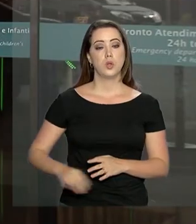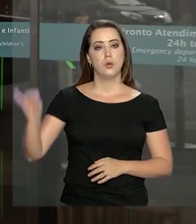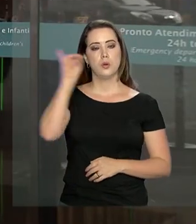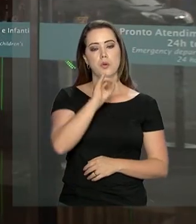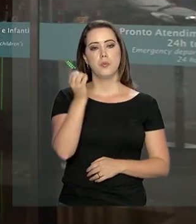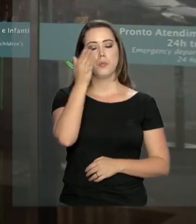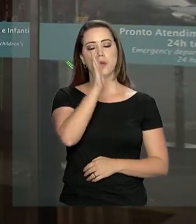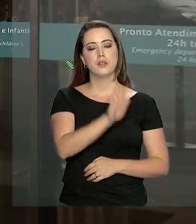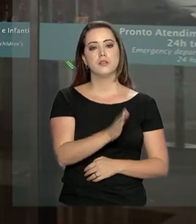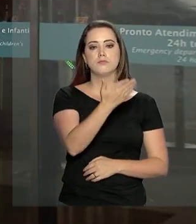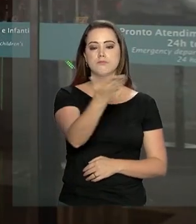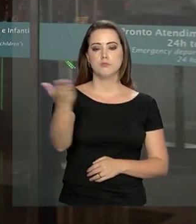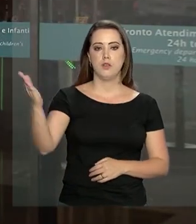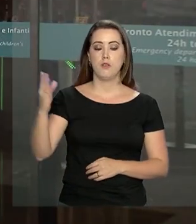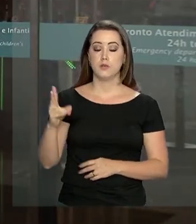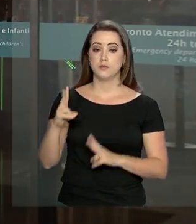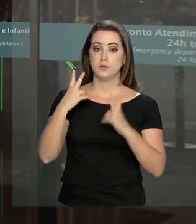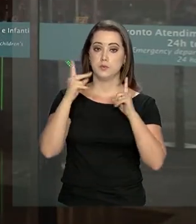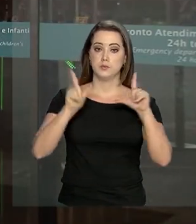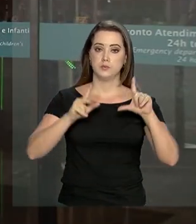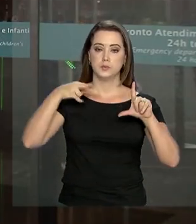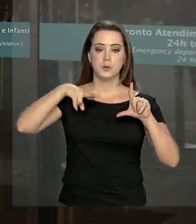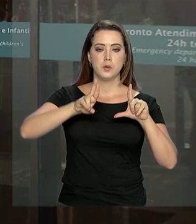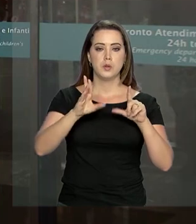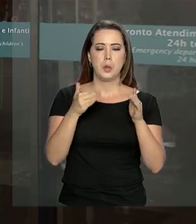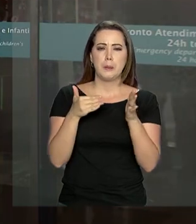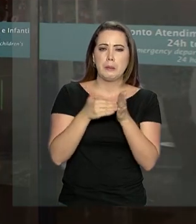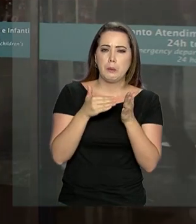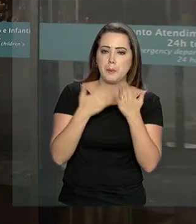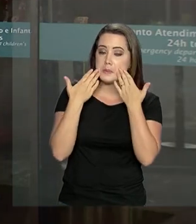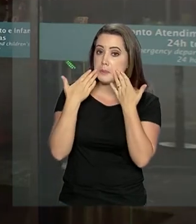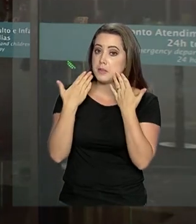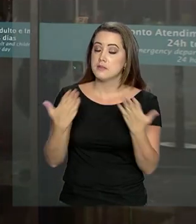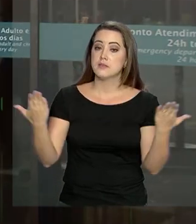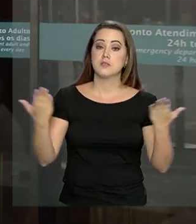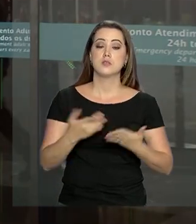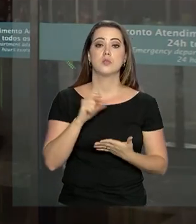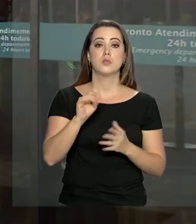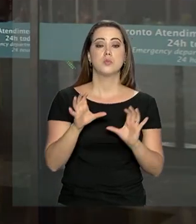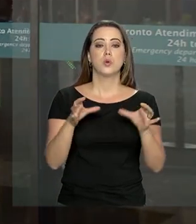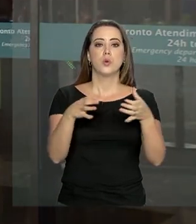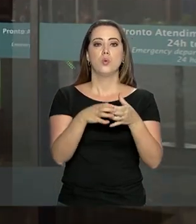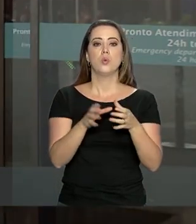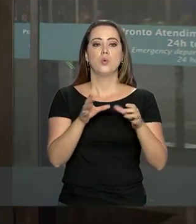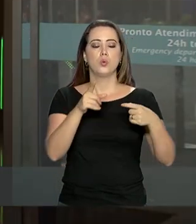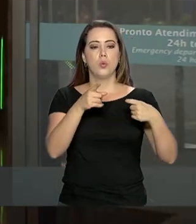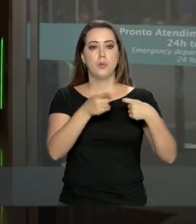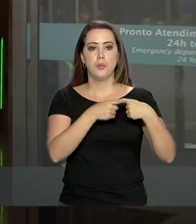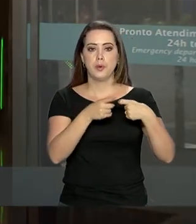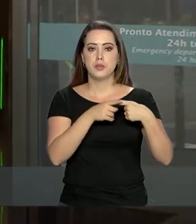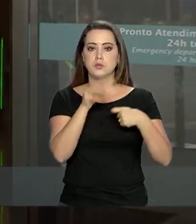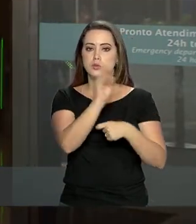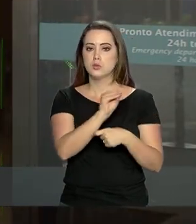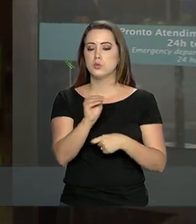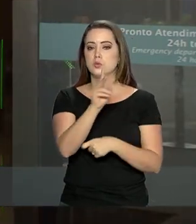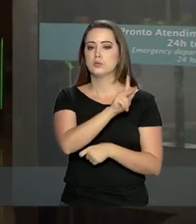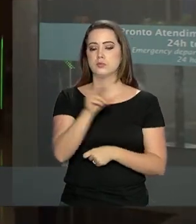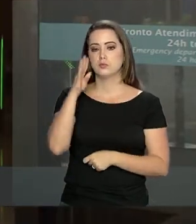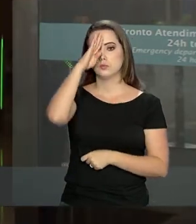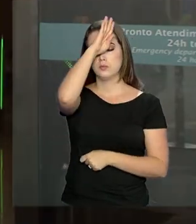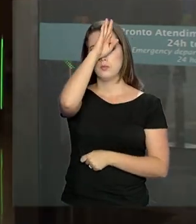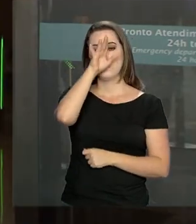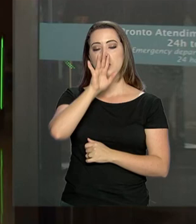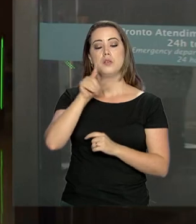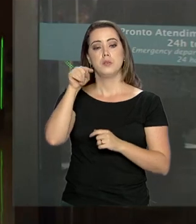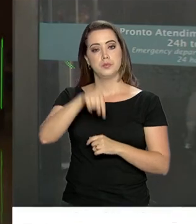Boa tarde a você que acompanha a NBR. Interrompemos a programação porque a equipe médica que cuida do presidente Jair